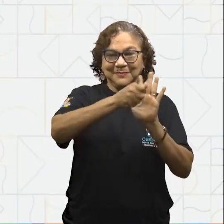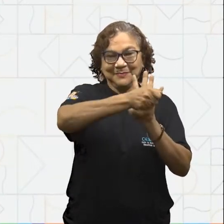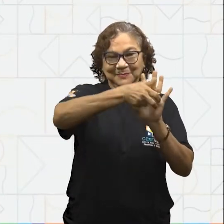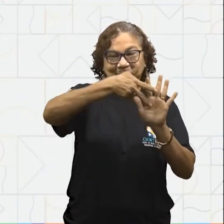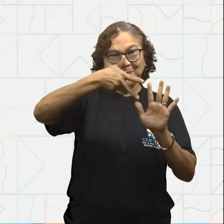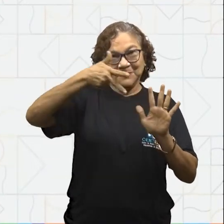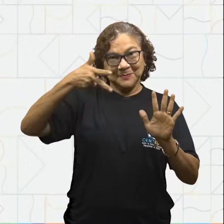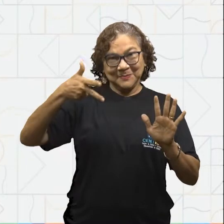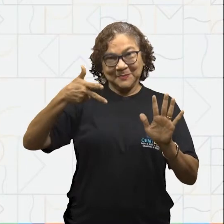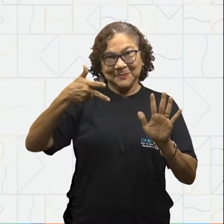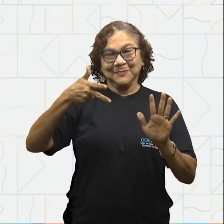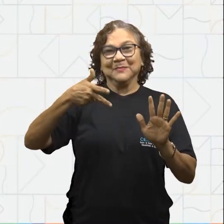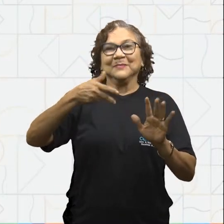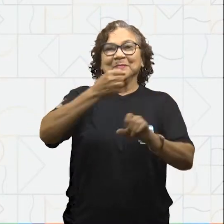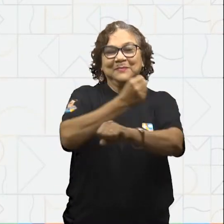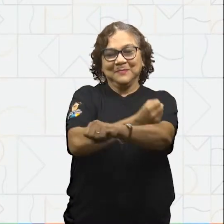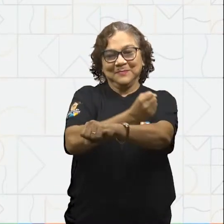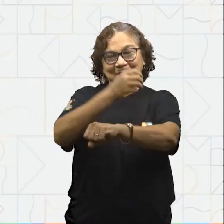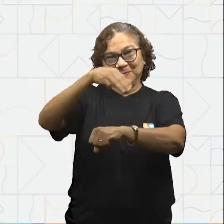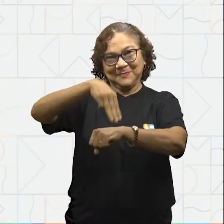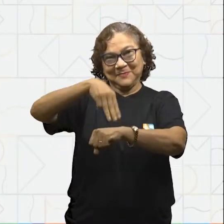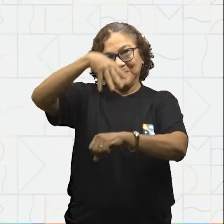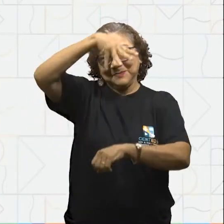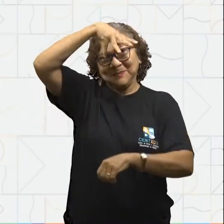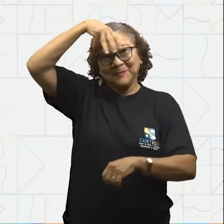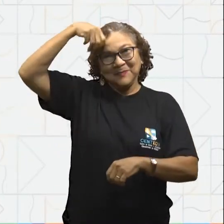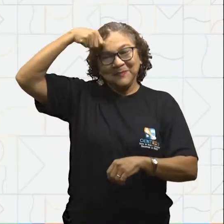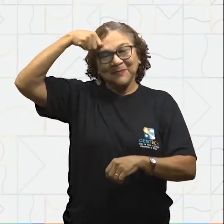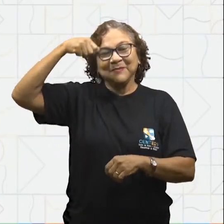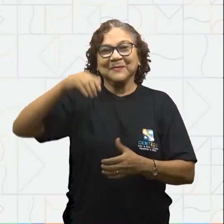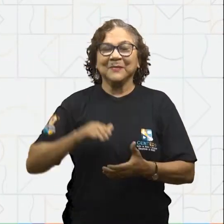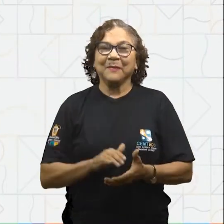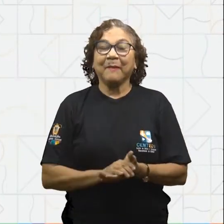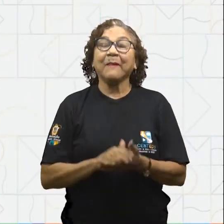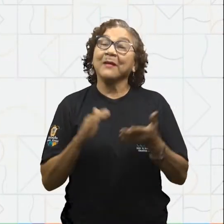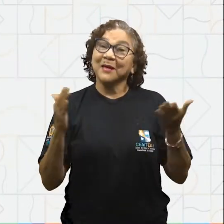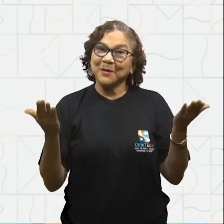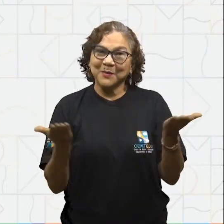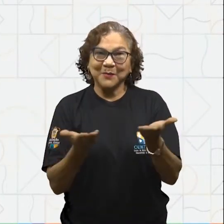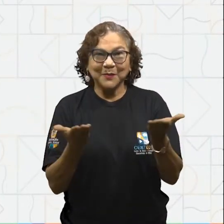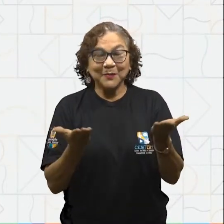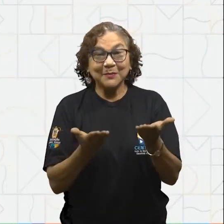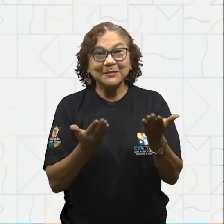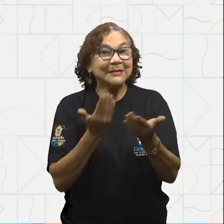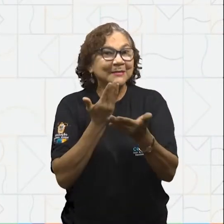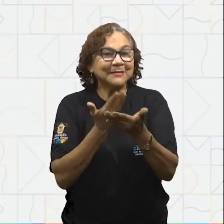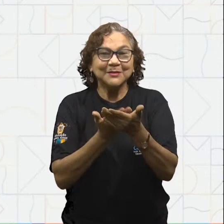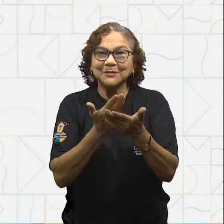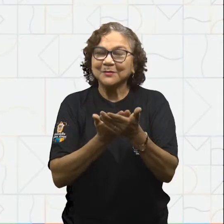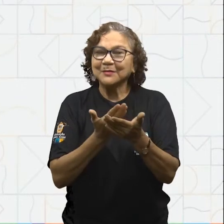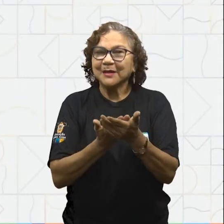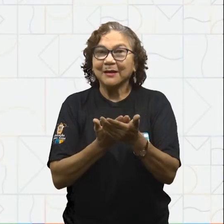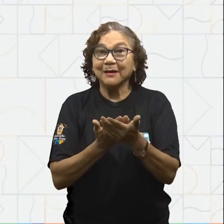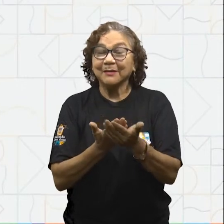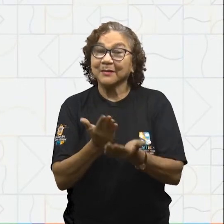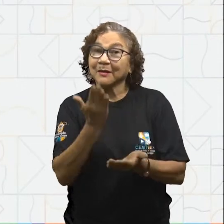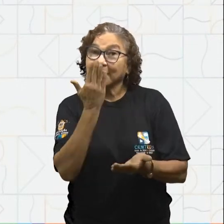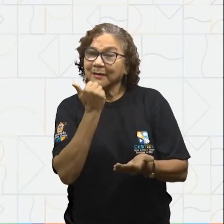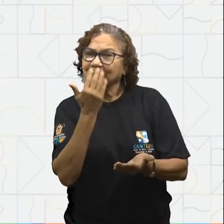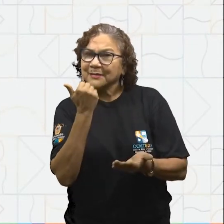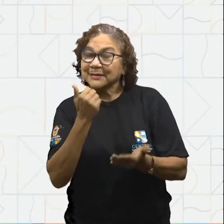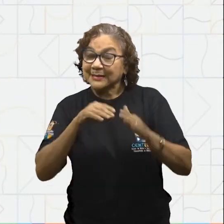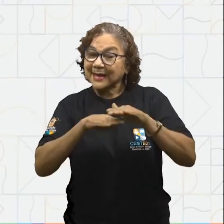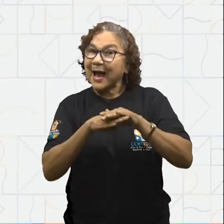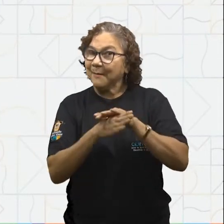de Mídias e Tecnologias Educacionais da CEMED Manaus. Hoje iremos estudar sobre hábitos alimentares.